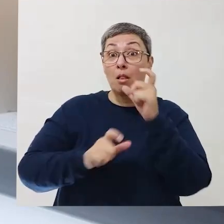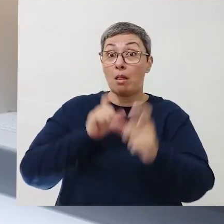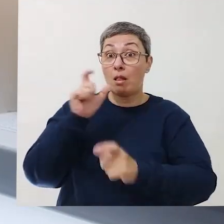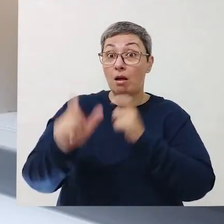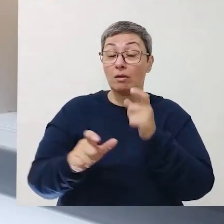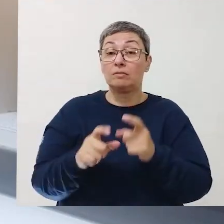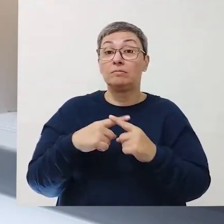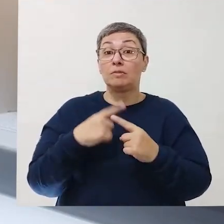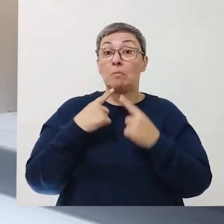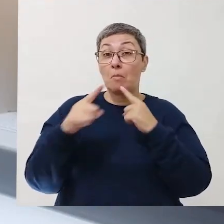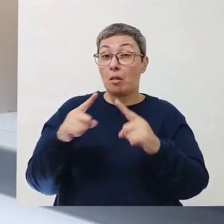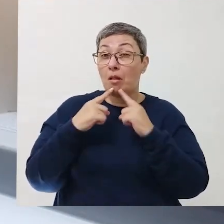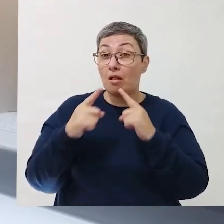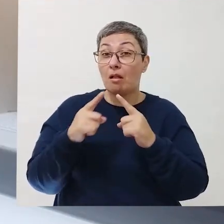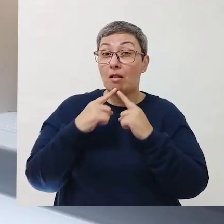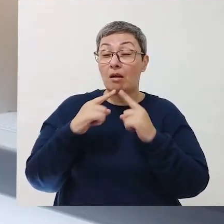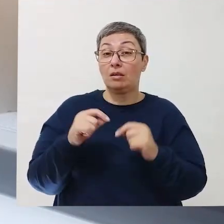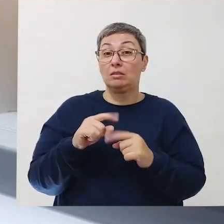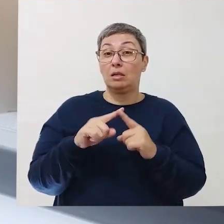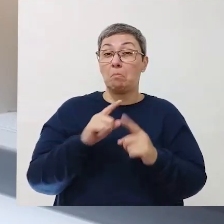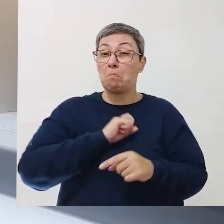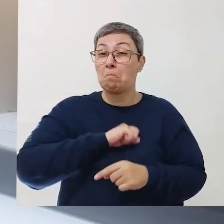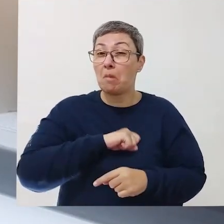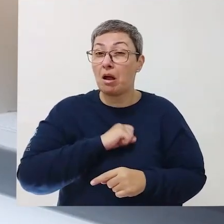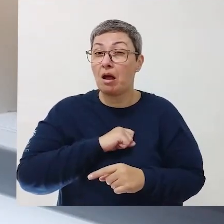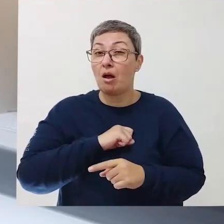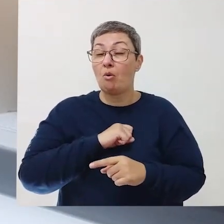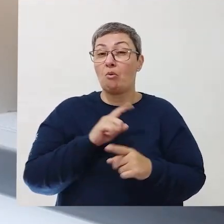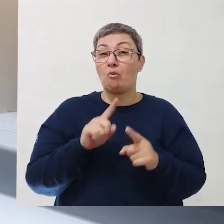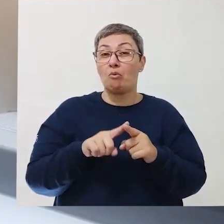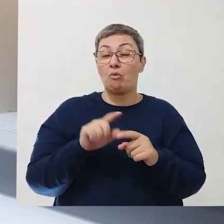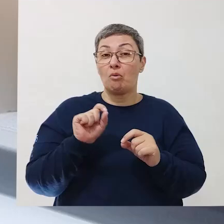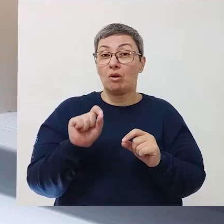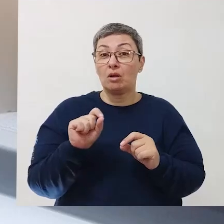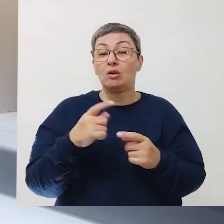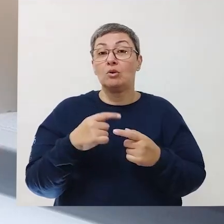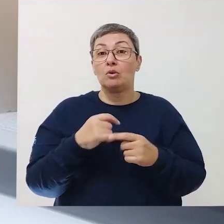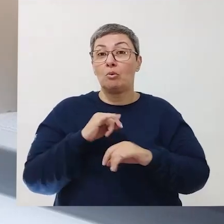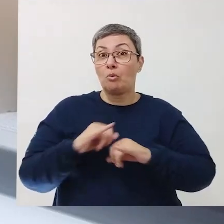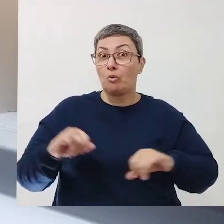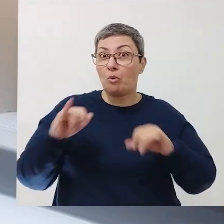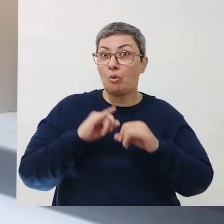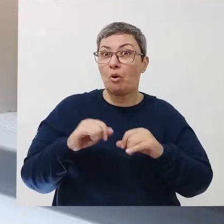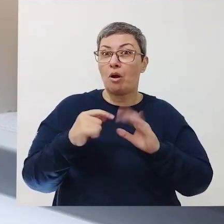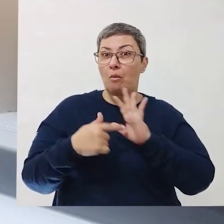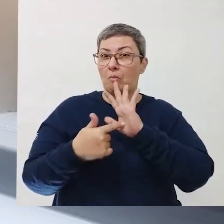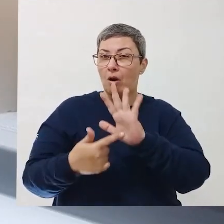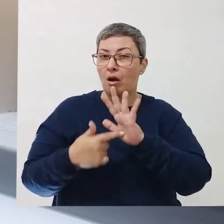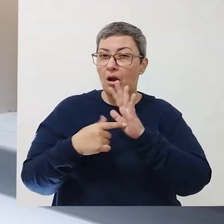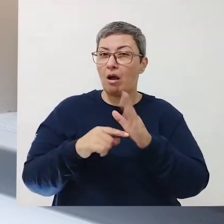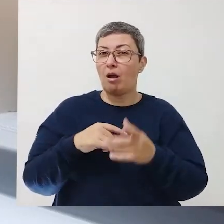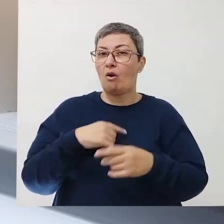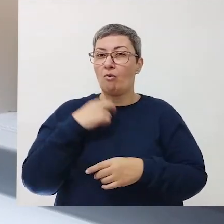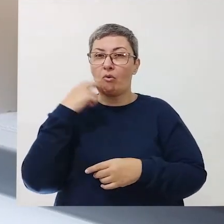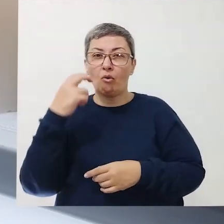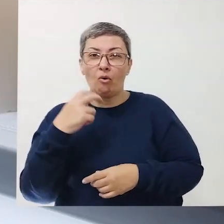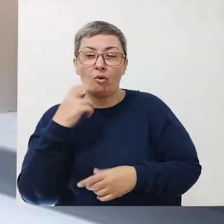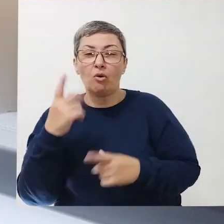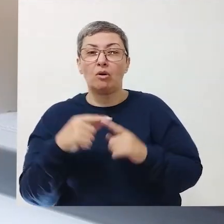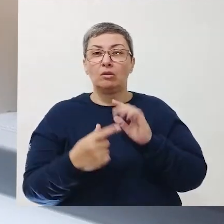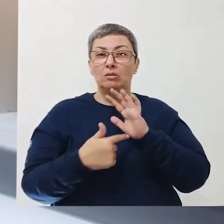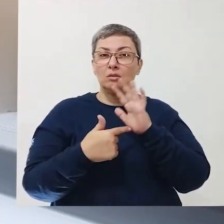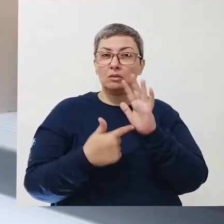violento e cruel Gerando muitas vezes O cyberbullying Você sabe o que